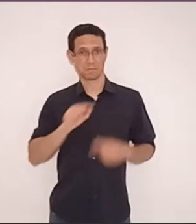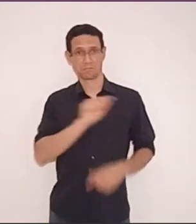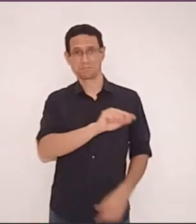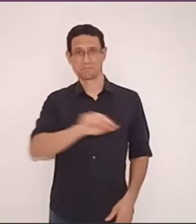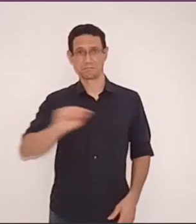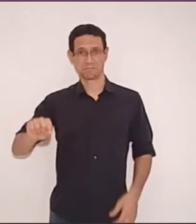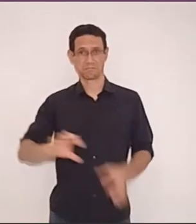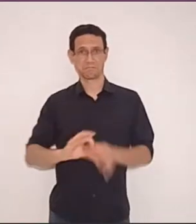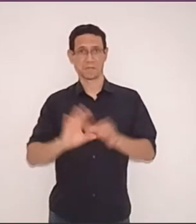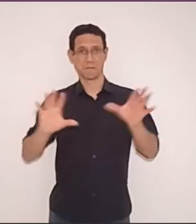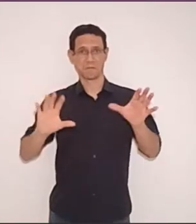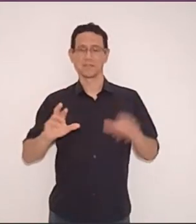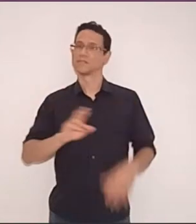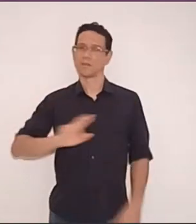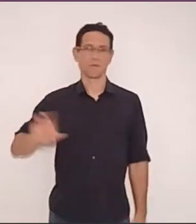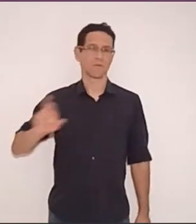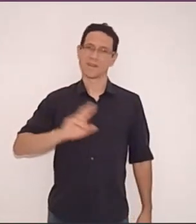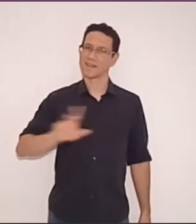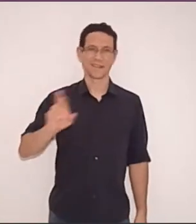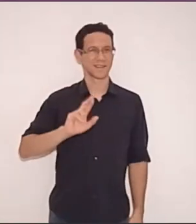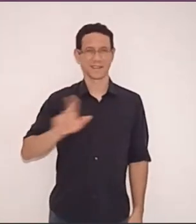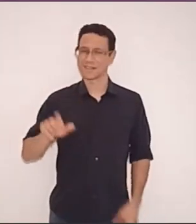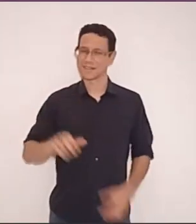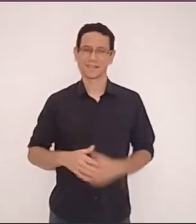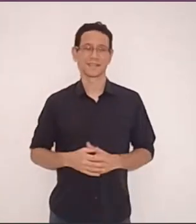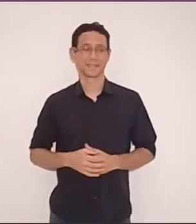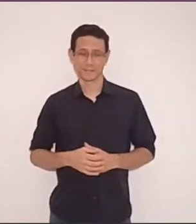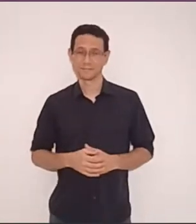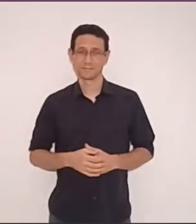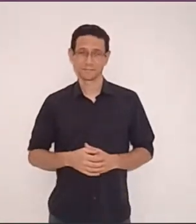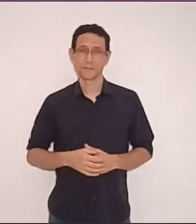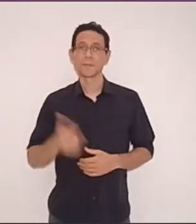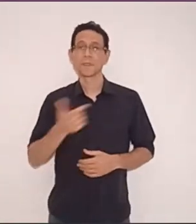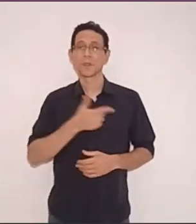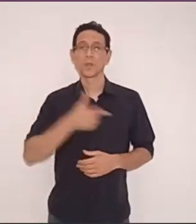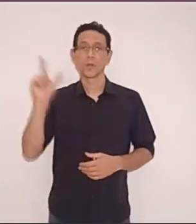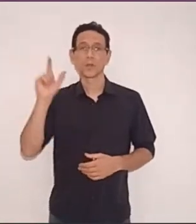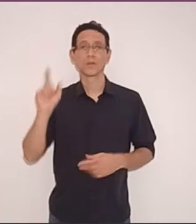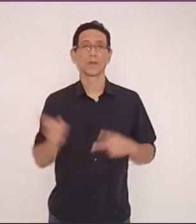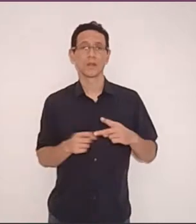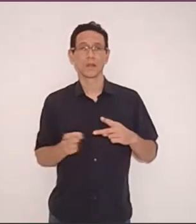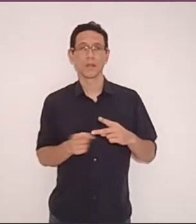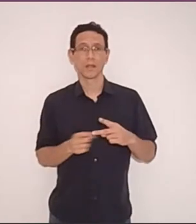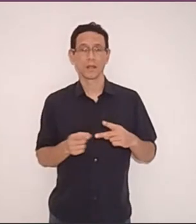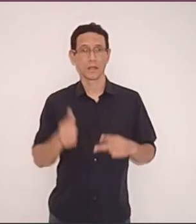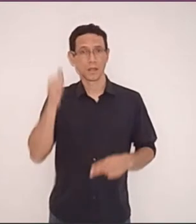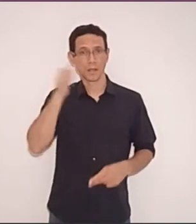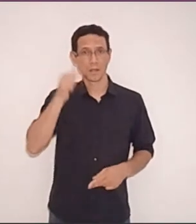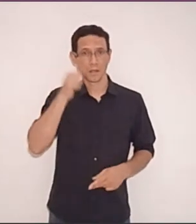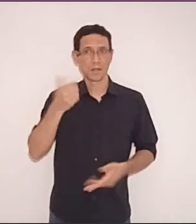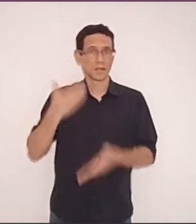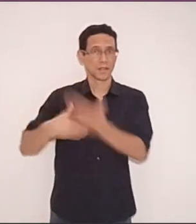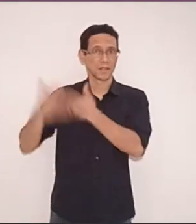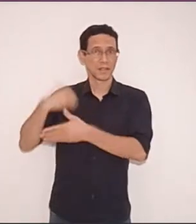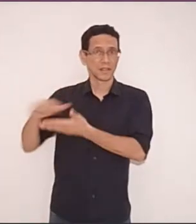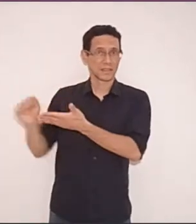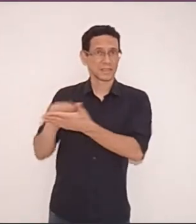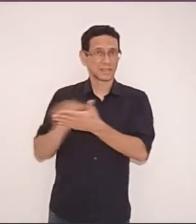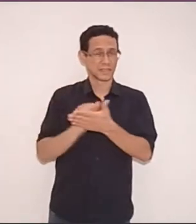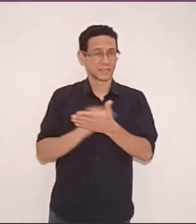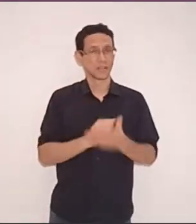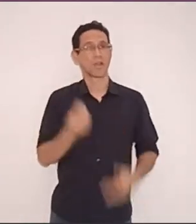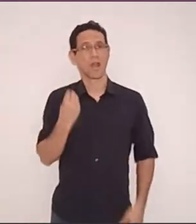mundo podia ser mas não não é dessa forma né e outro viés era apagar as mulheres que vieram antes de mim carai